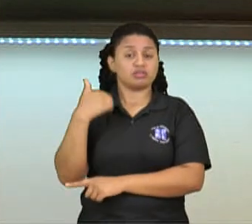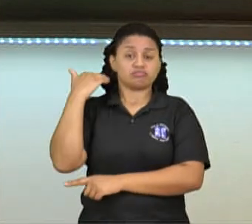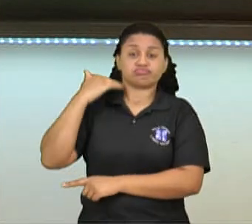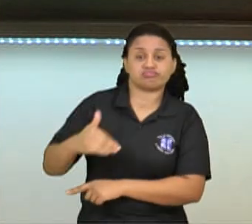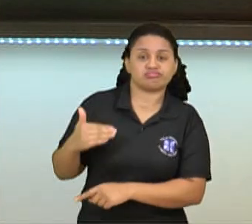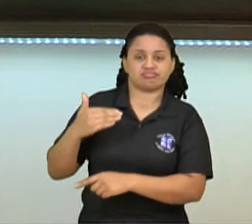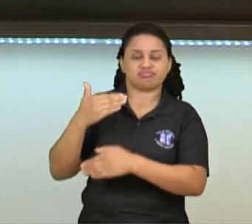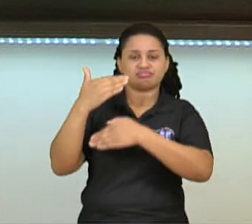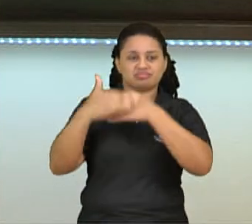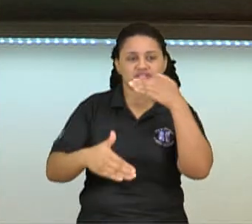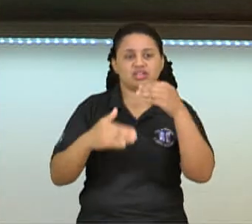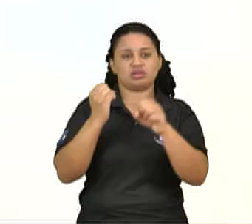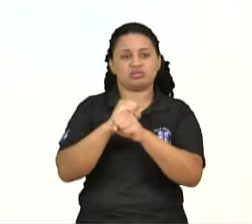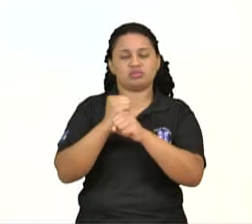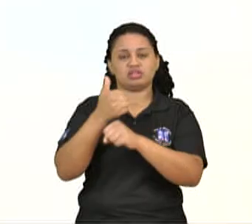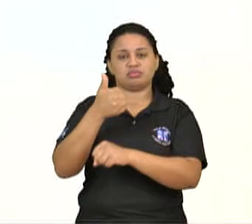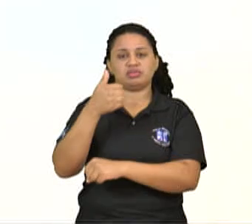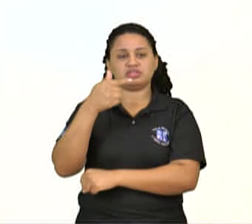de